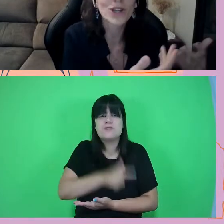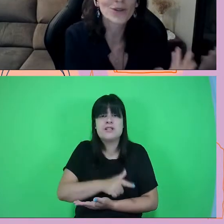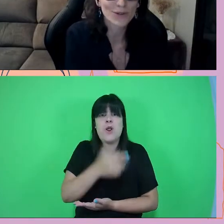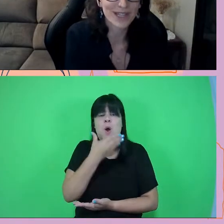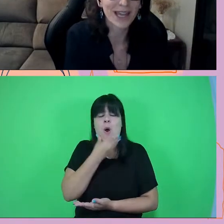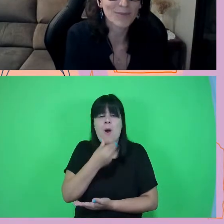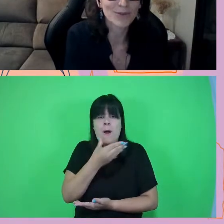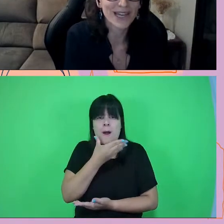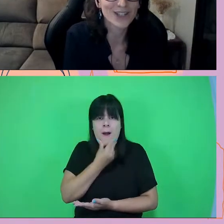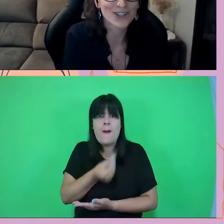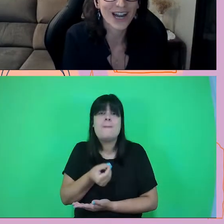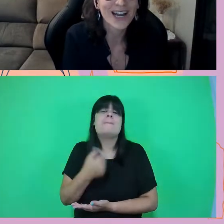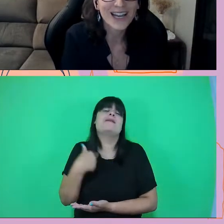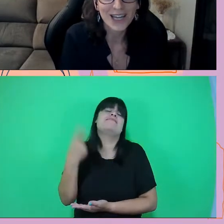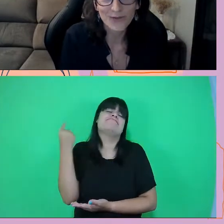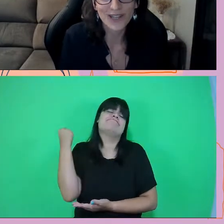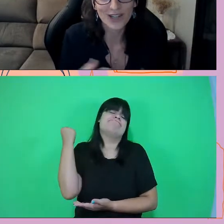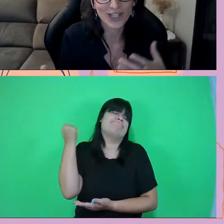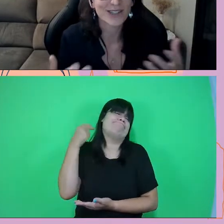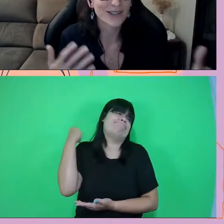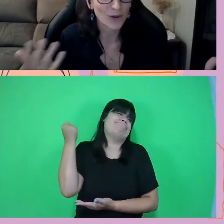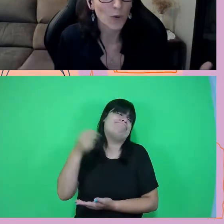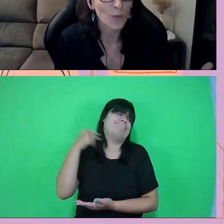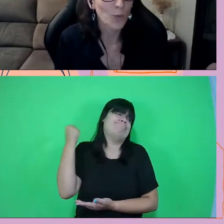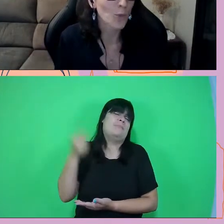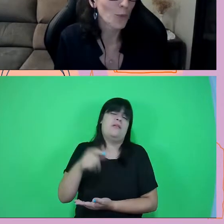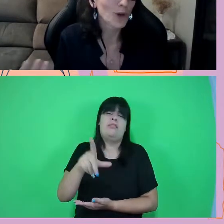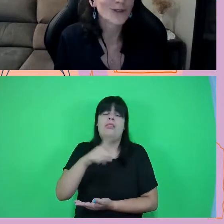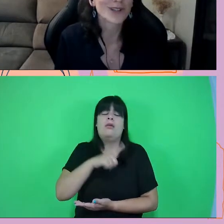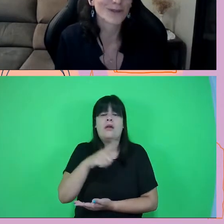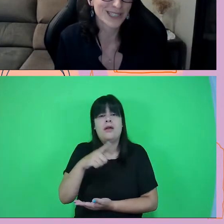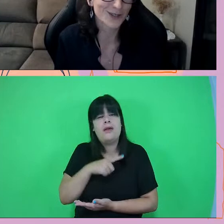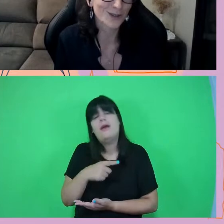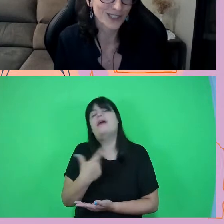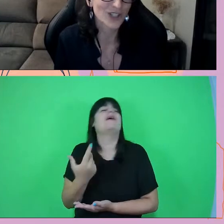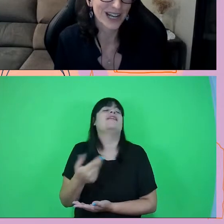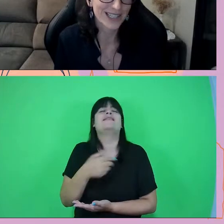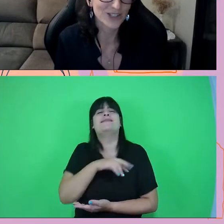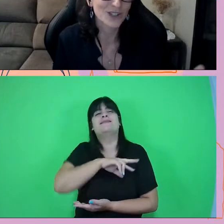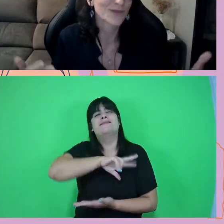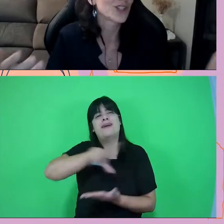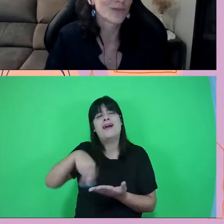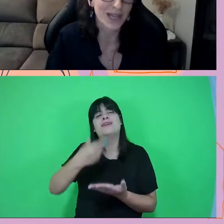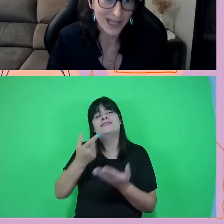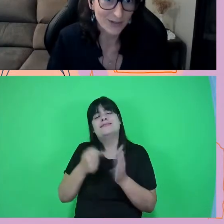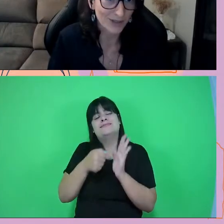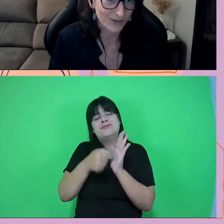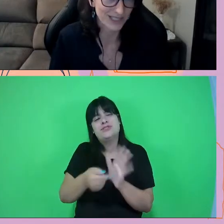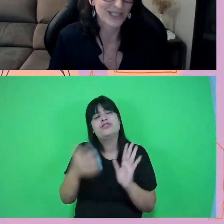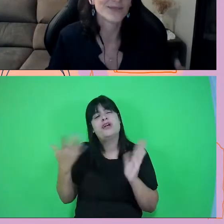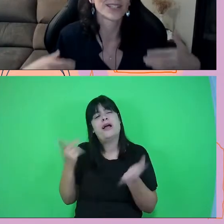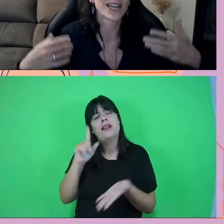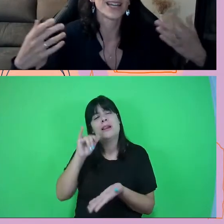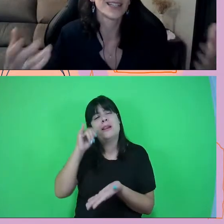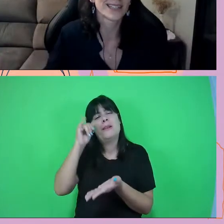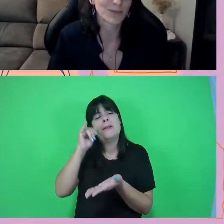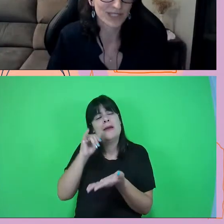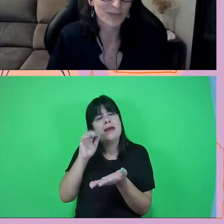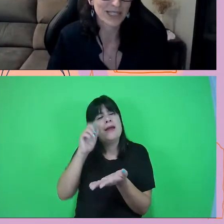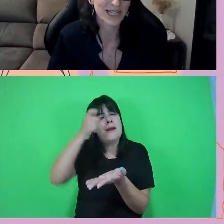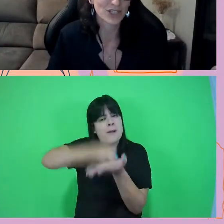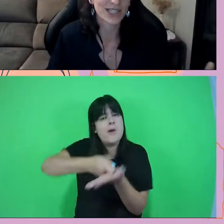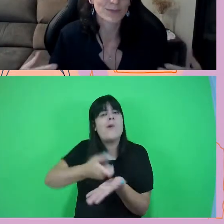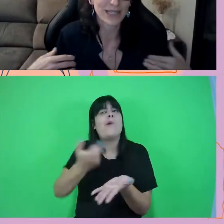há muito tempo, né, já, enfim, acho que muito do que você trouxe já, né, de investimento, inclusive, né, e